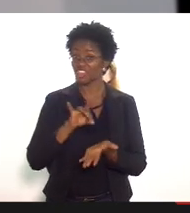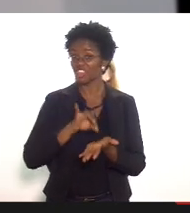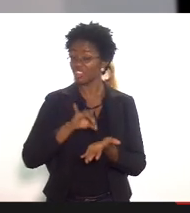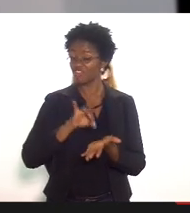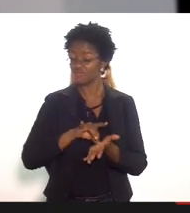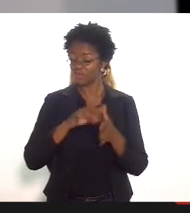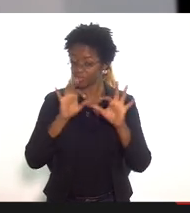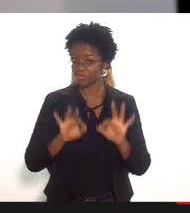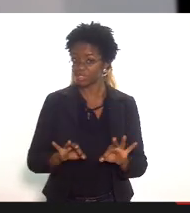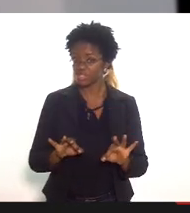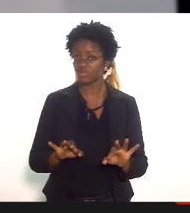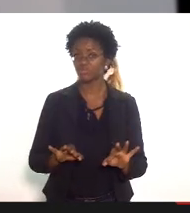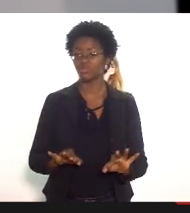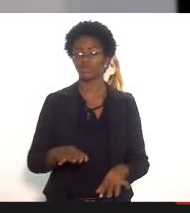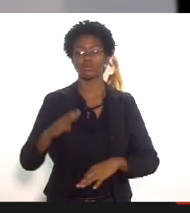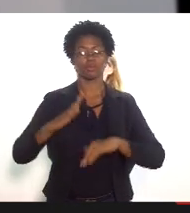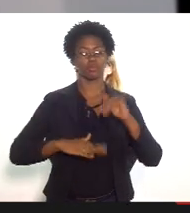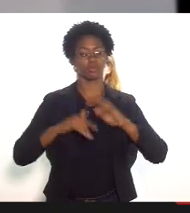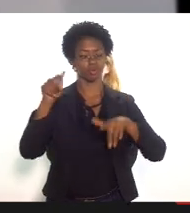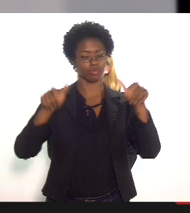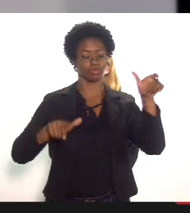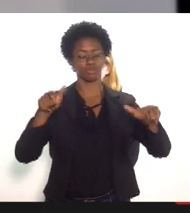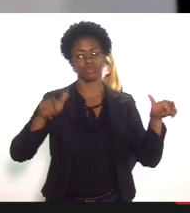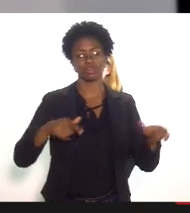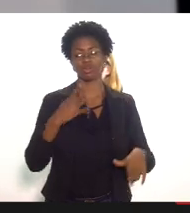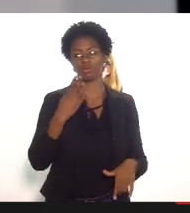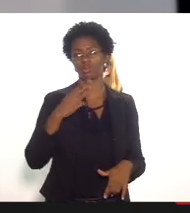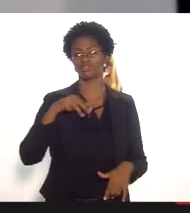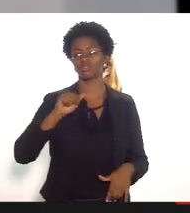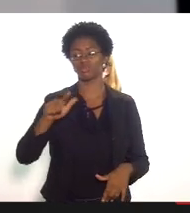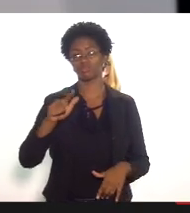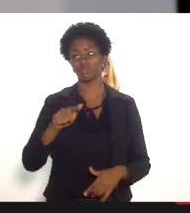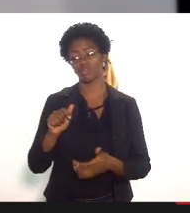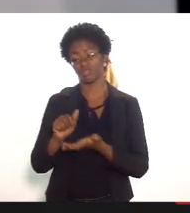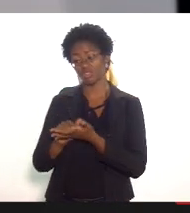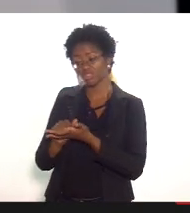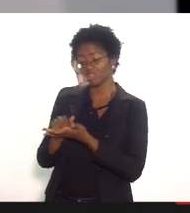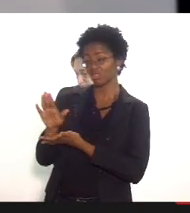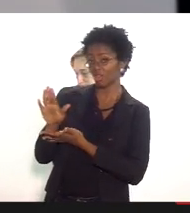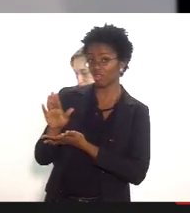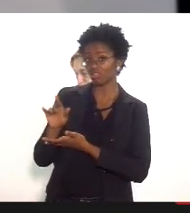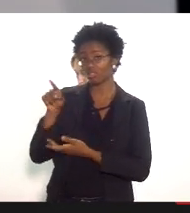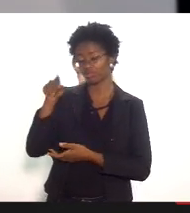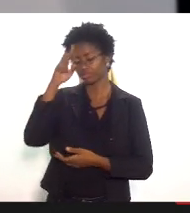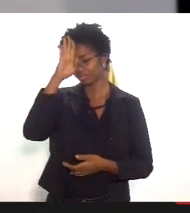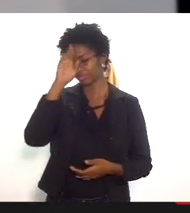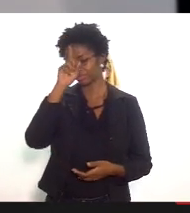na verdade, profissionais, mais de 4000 profissionais saíram desses hospitais,